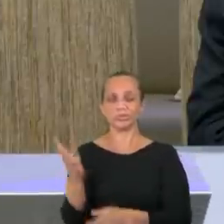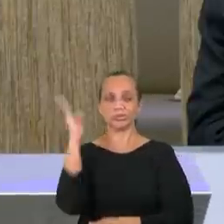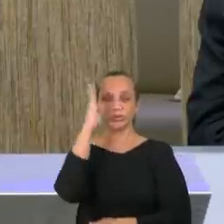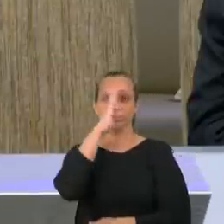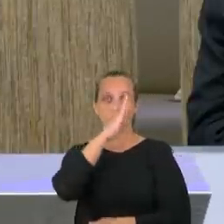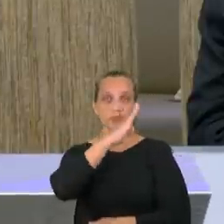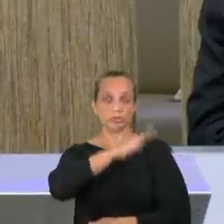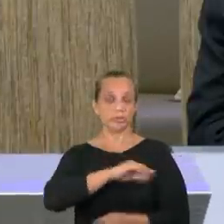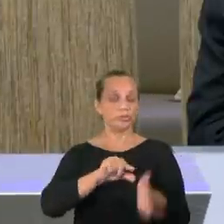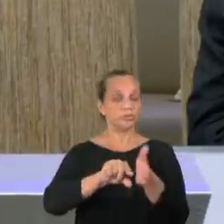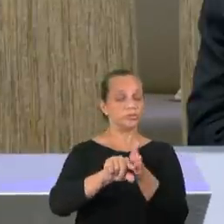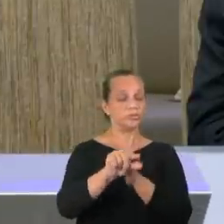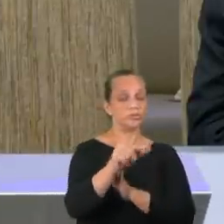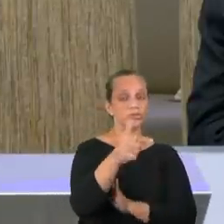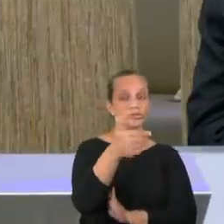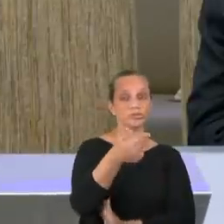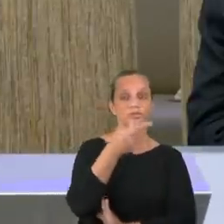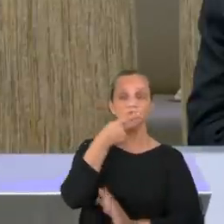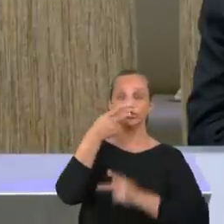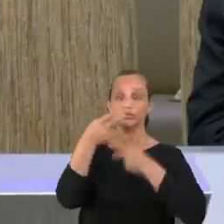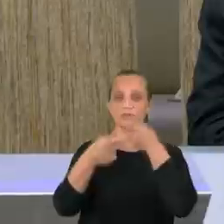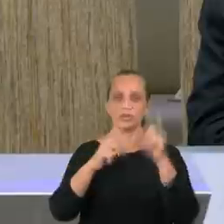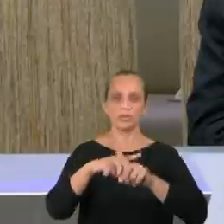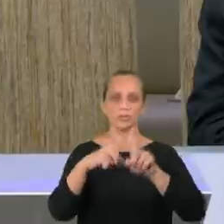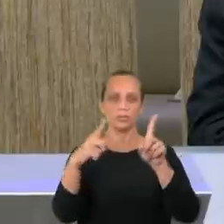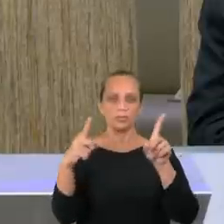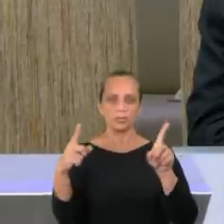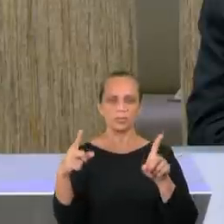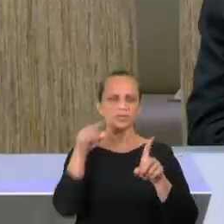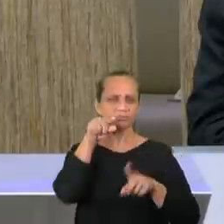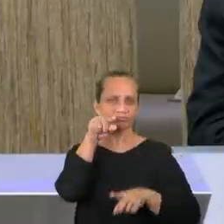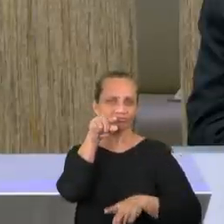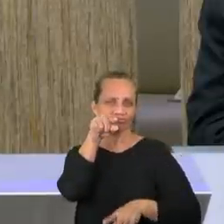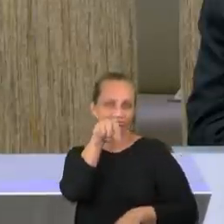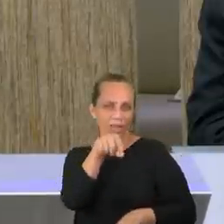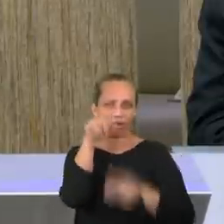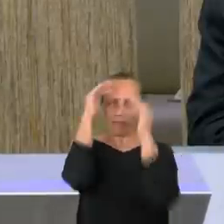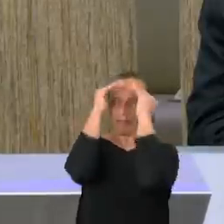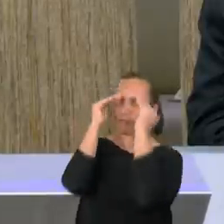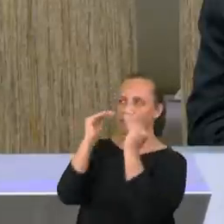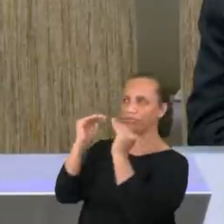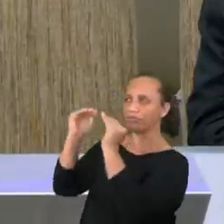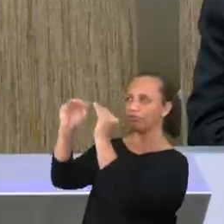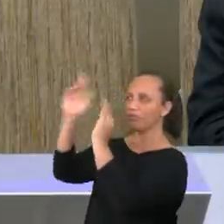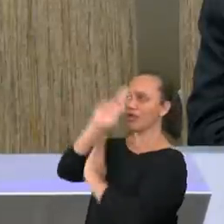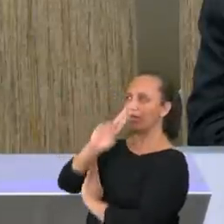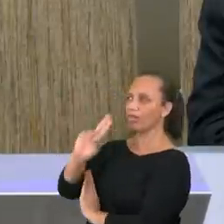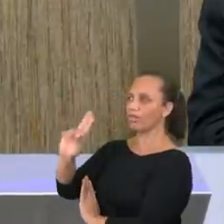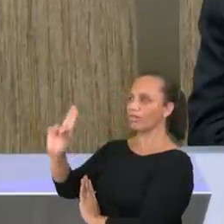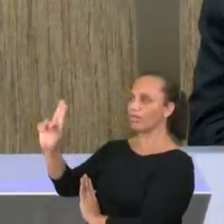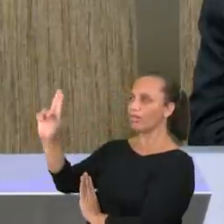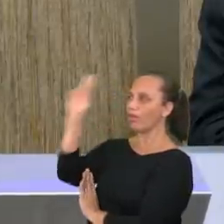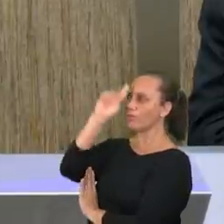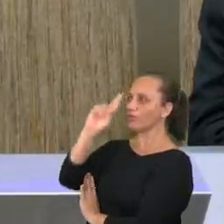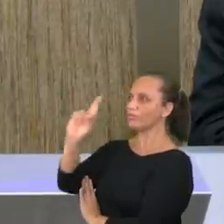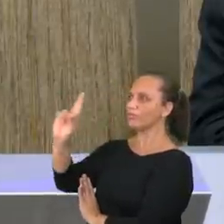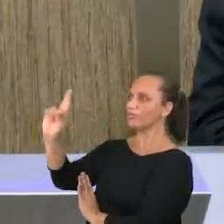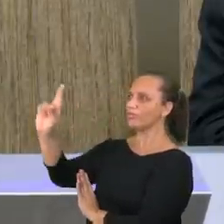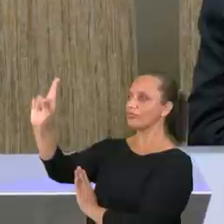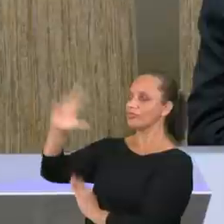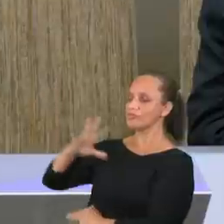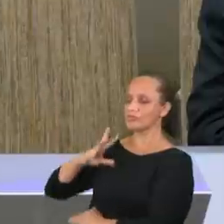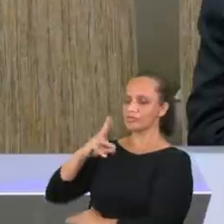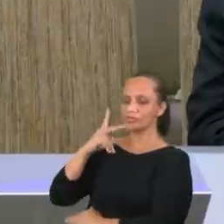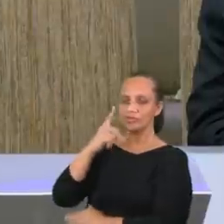mas para vós que temeis o meu nome, o sol da justiça e salvação